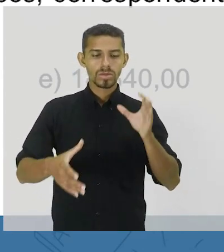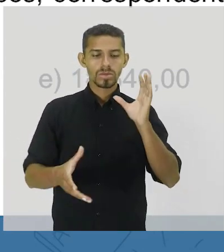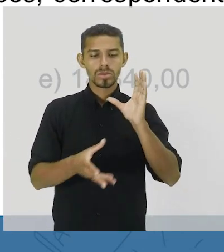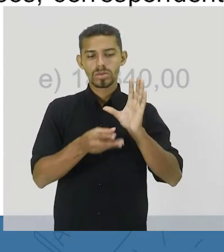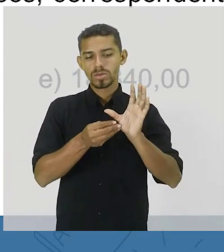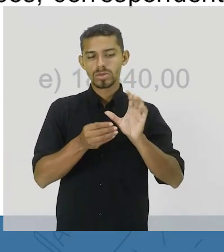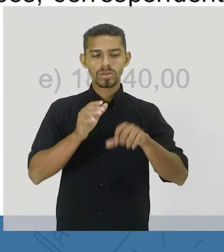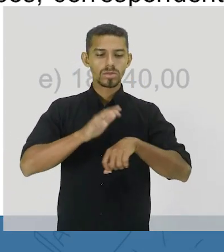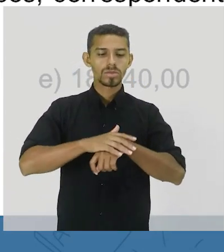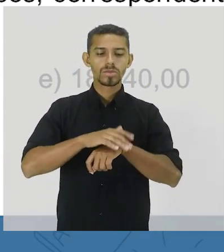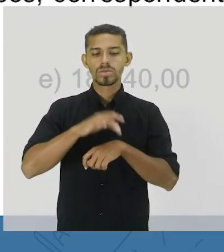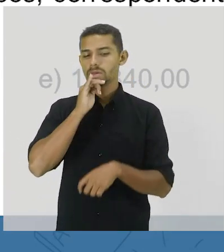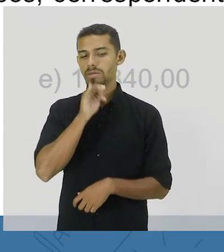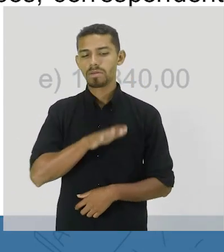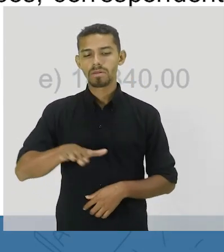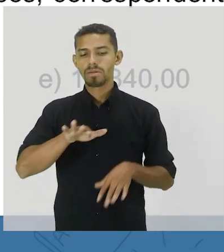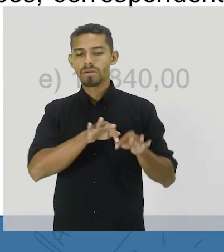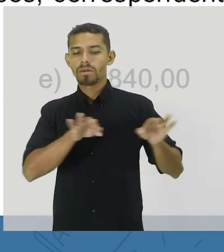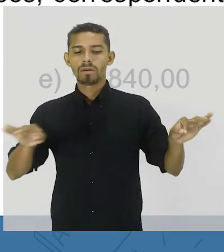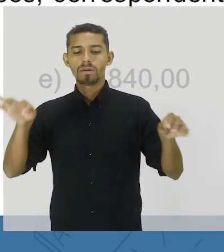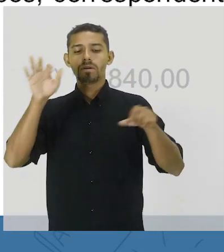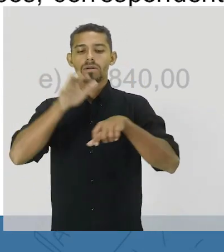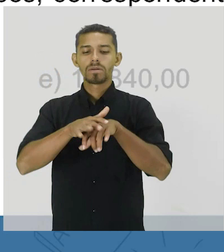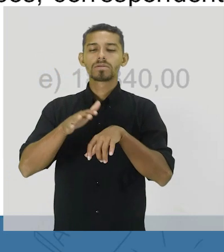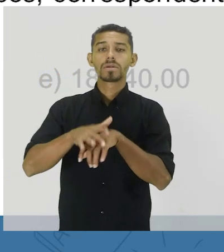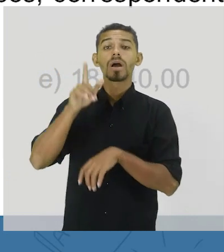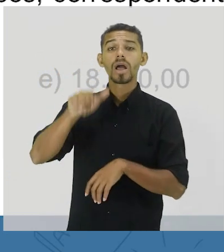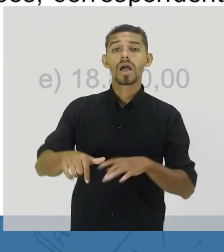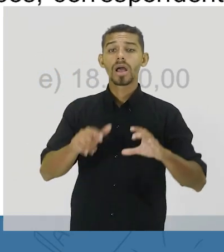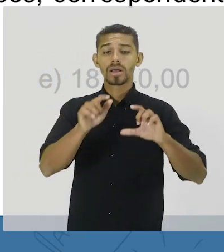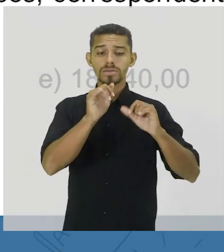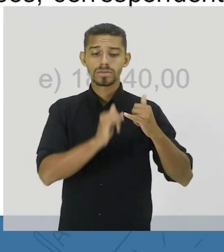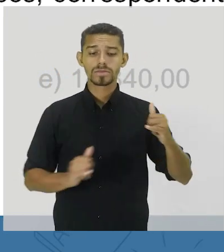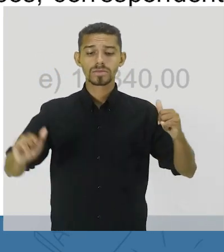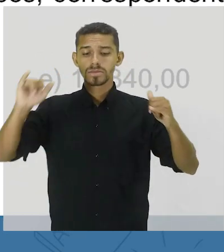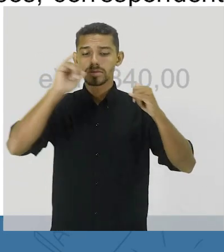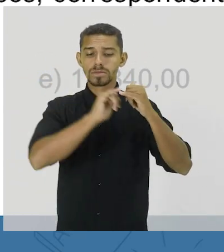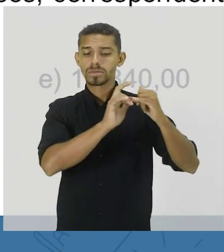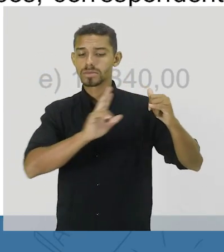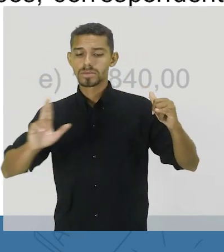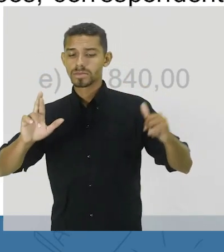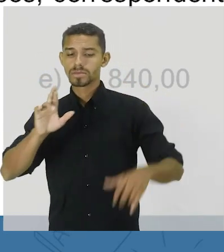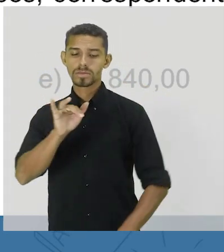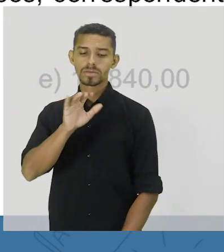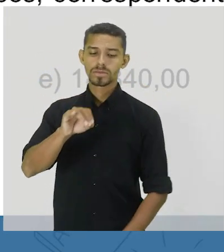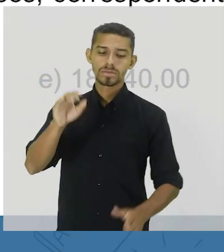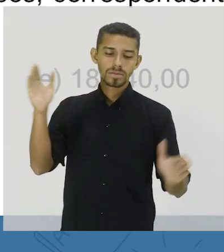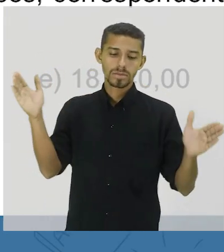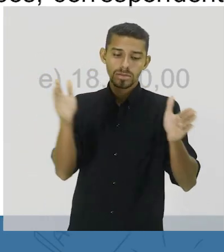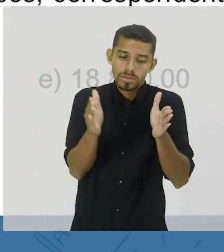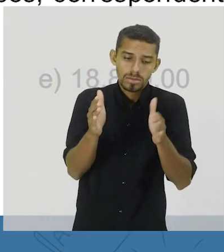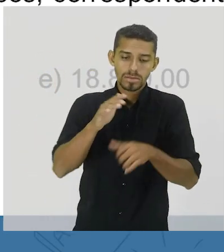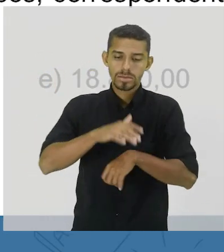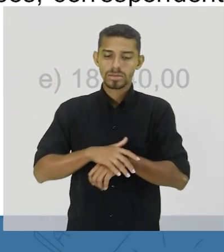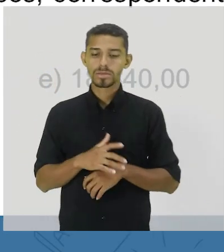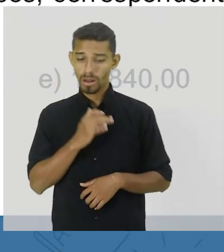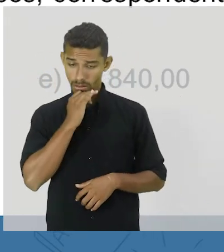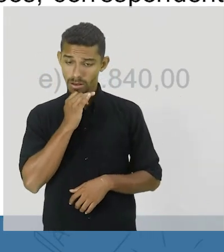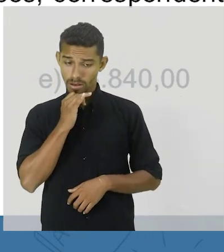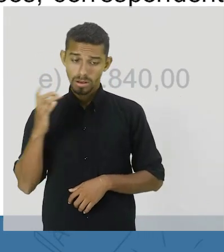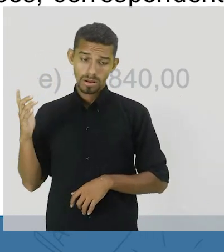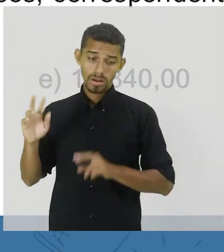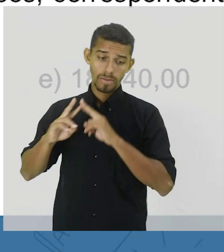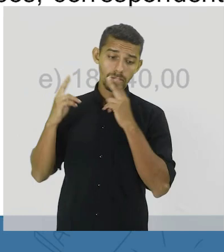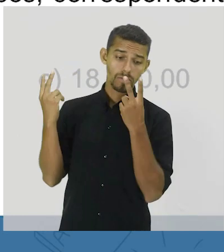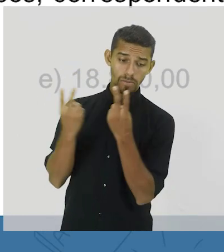espaço cuja distância ao centro é menor ou igual ao raio R e ainda que